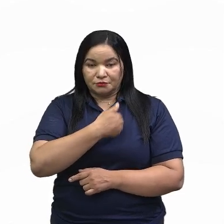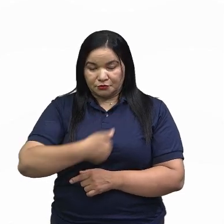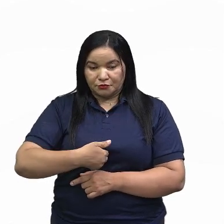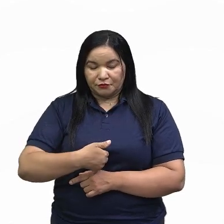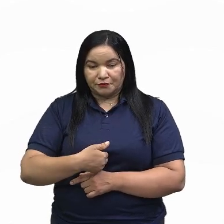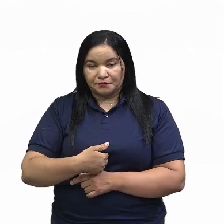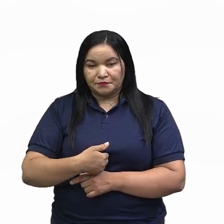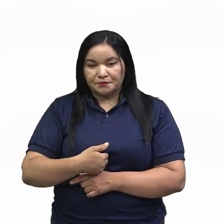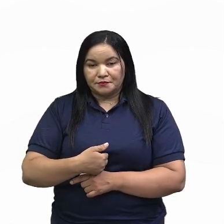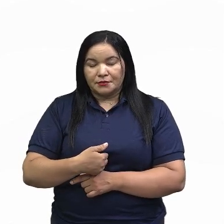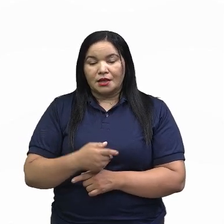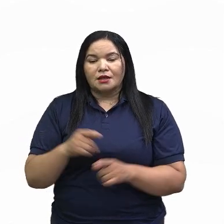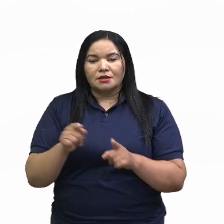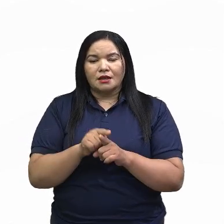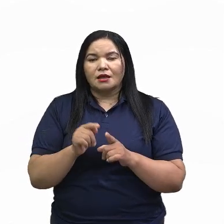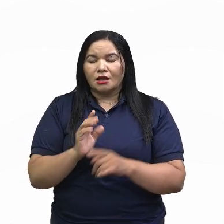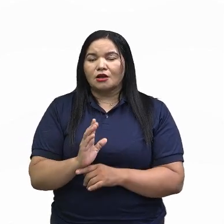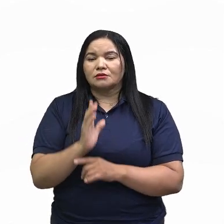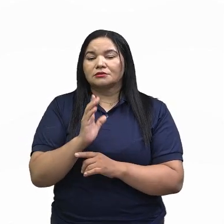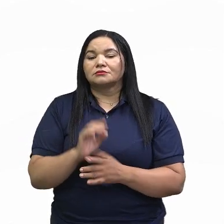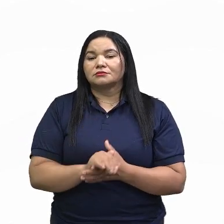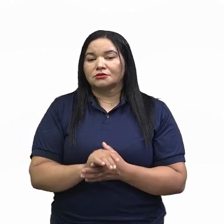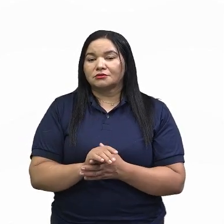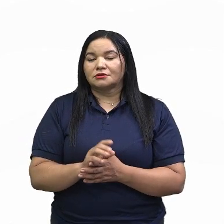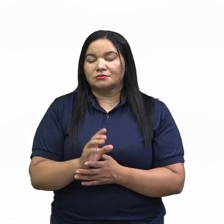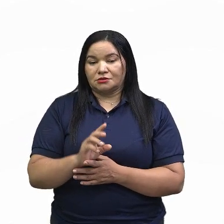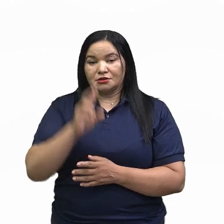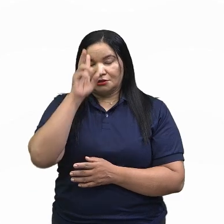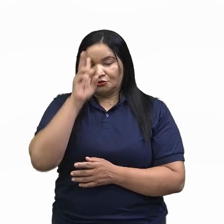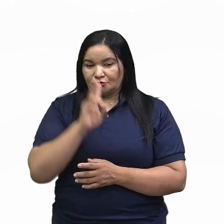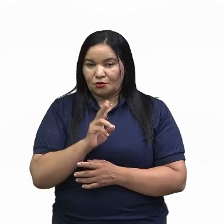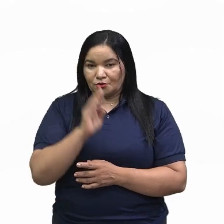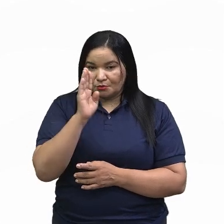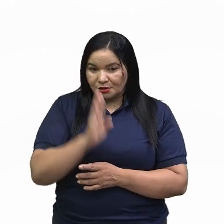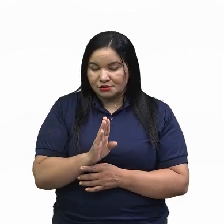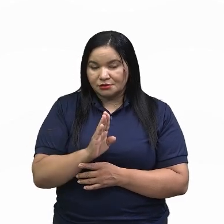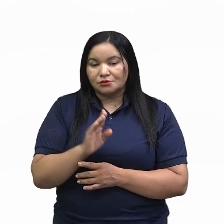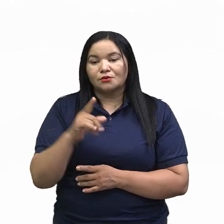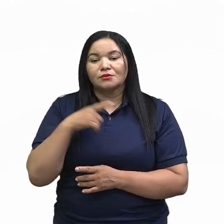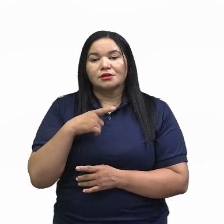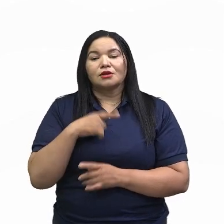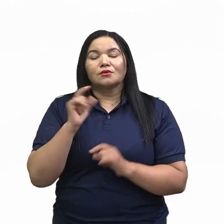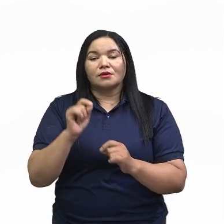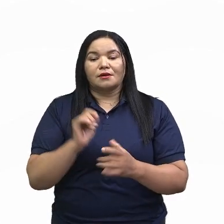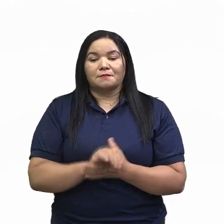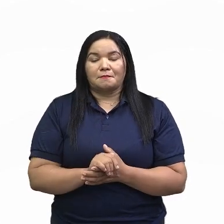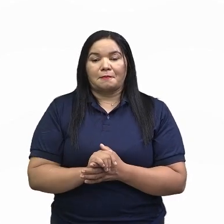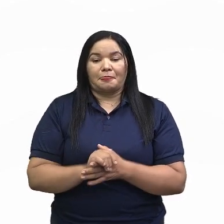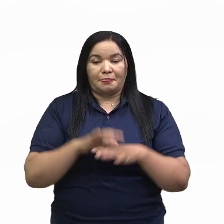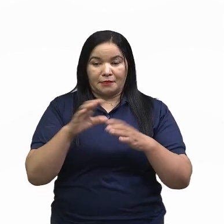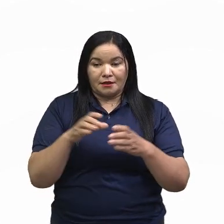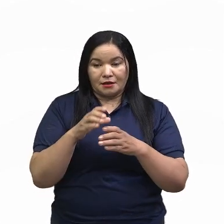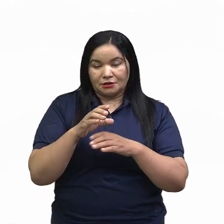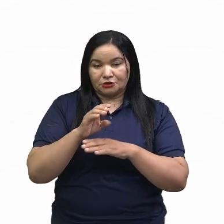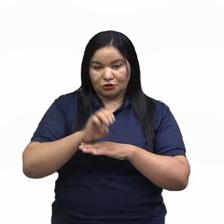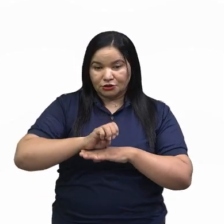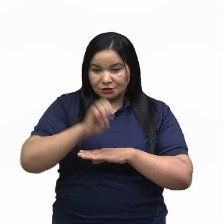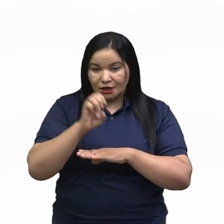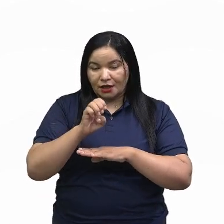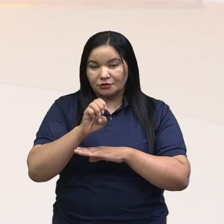um fato muito importante da história do Brasil. Você teve um Estado